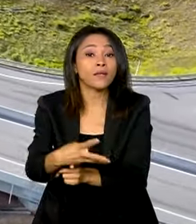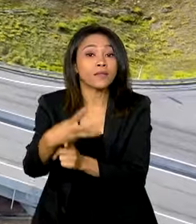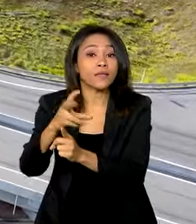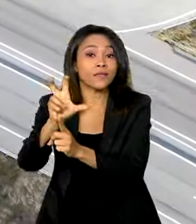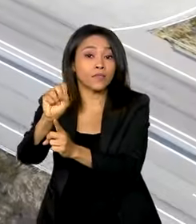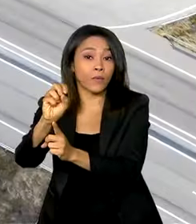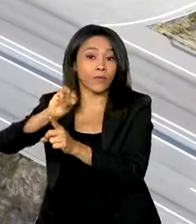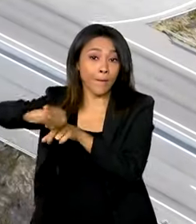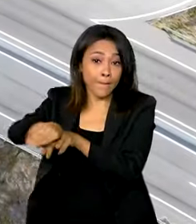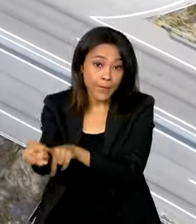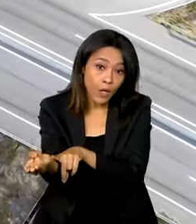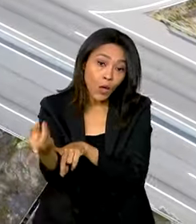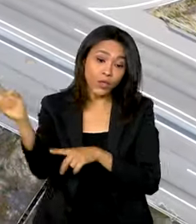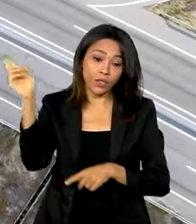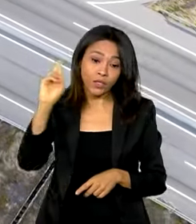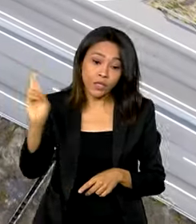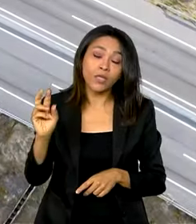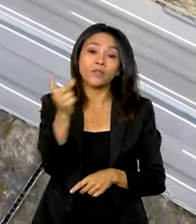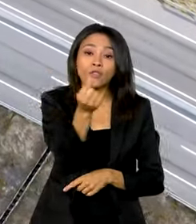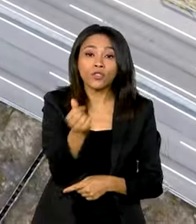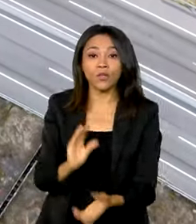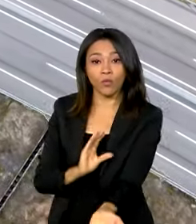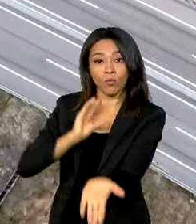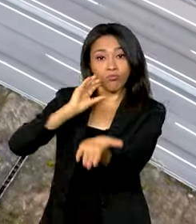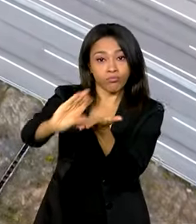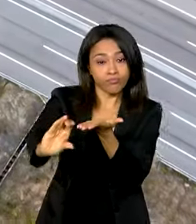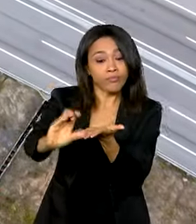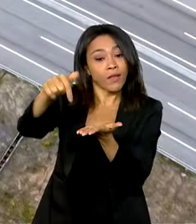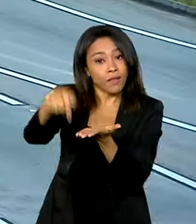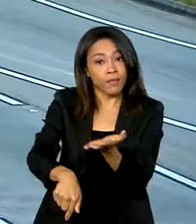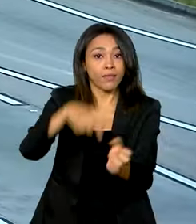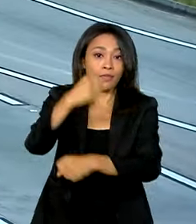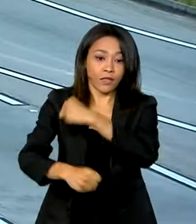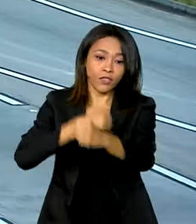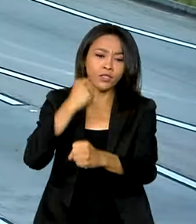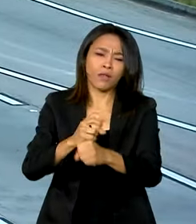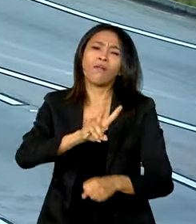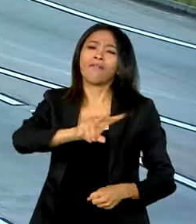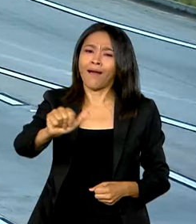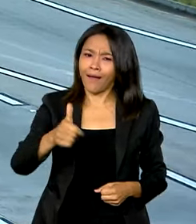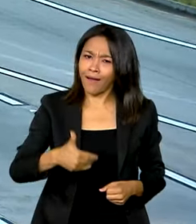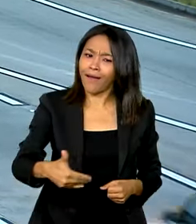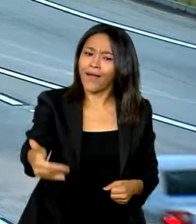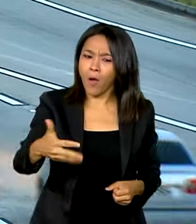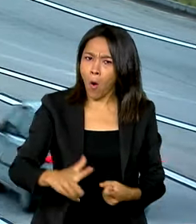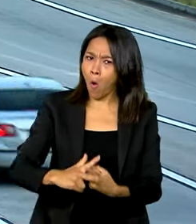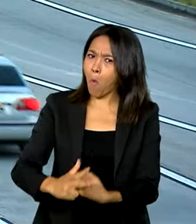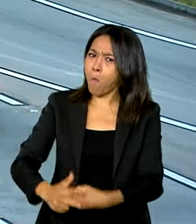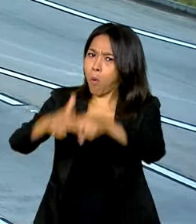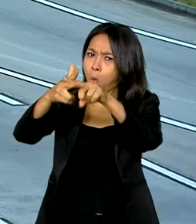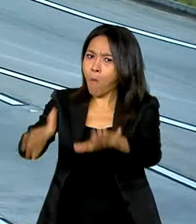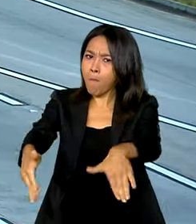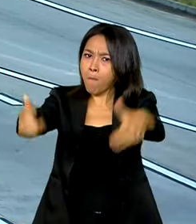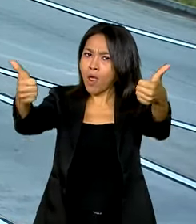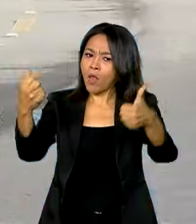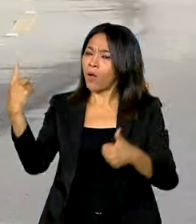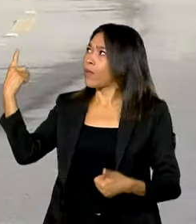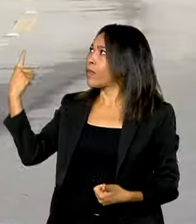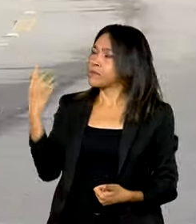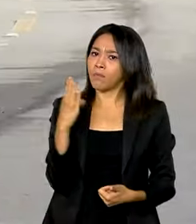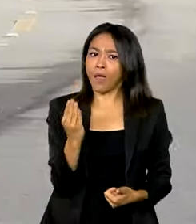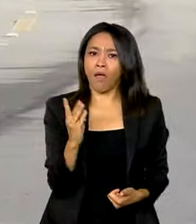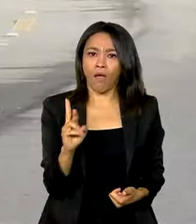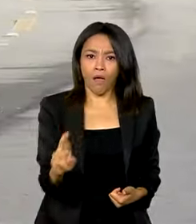milhões de reais em investimentos neste ano, vai ganhar melhorias na